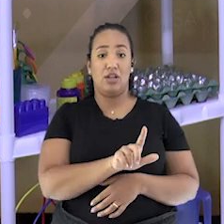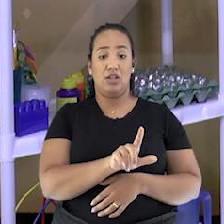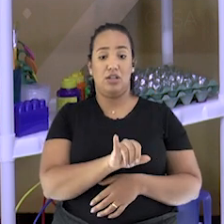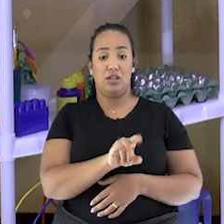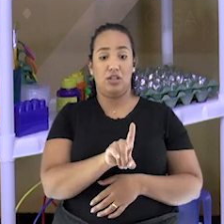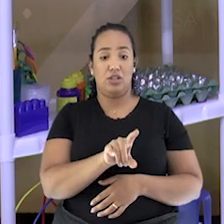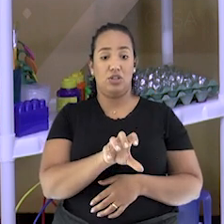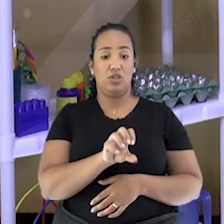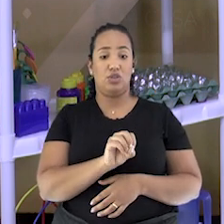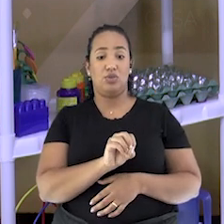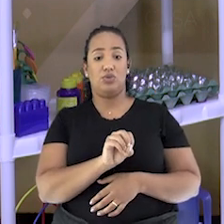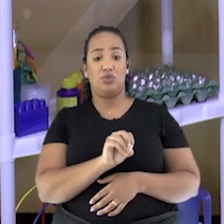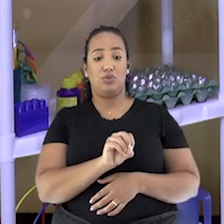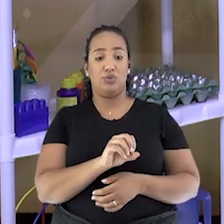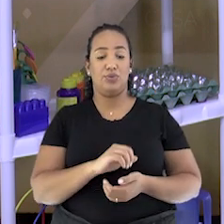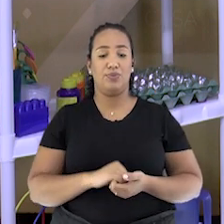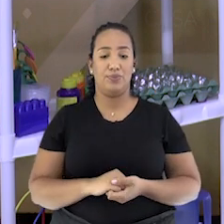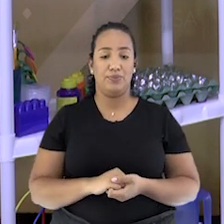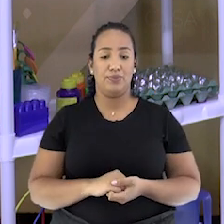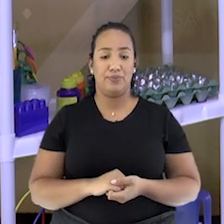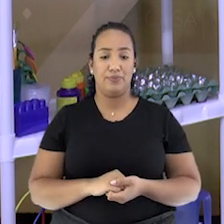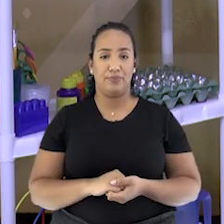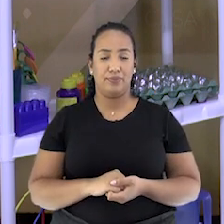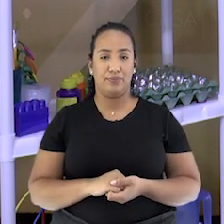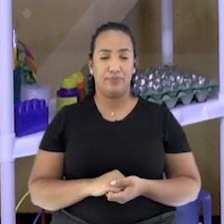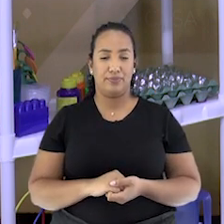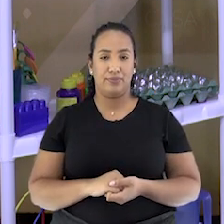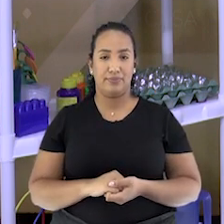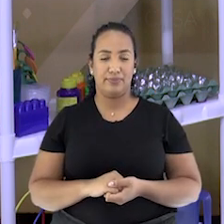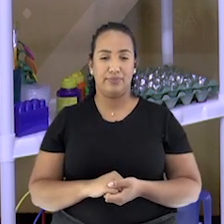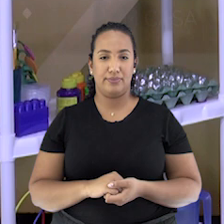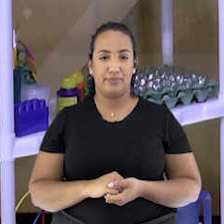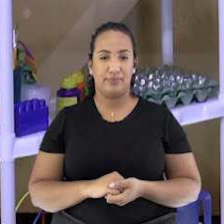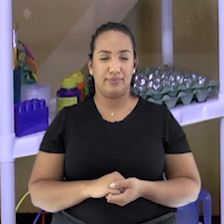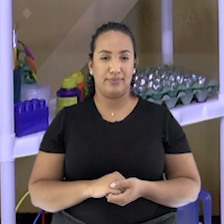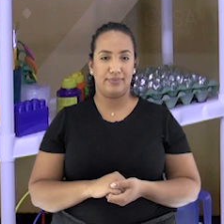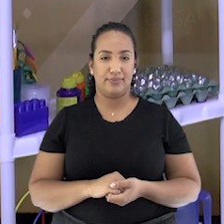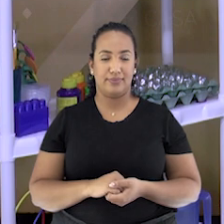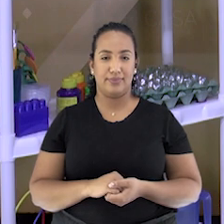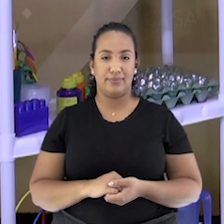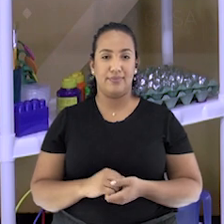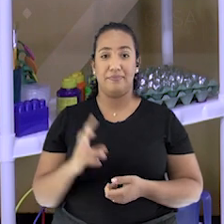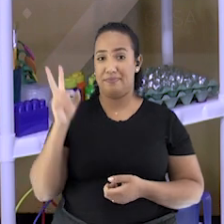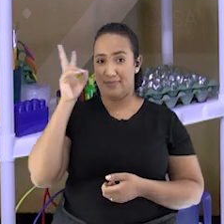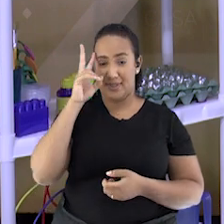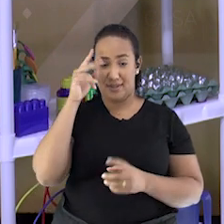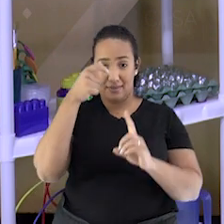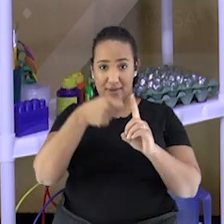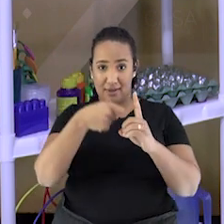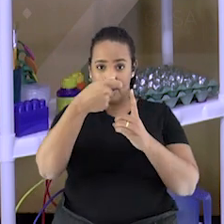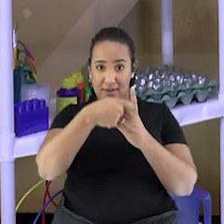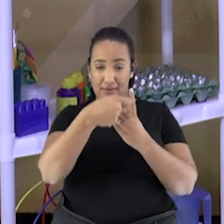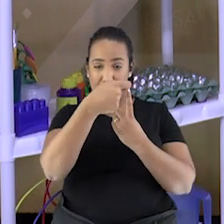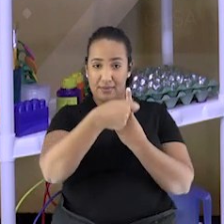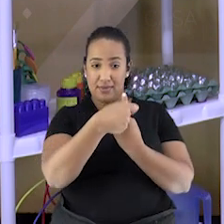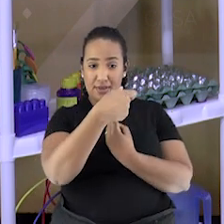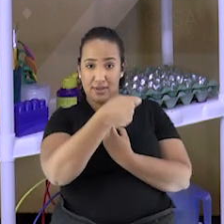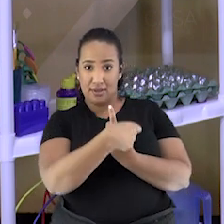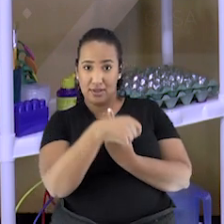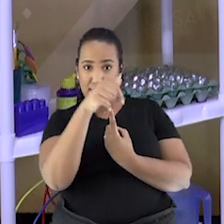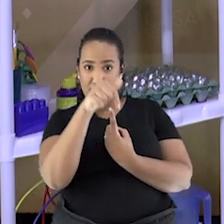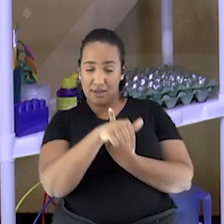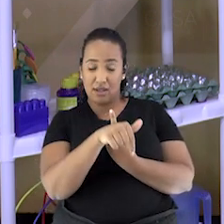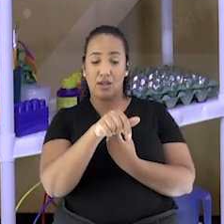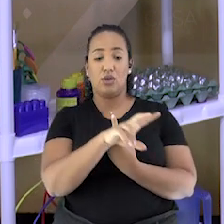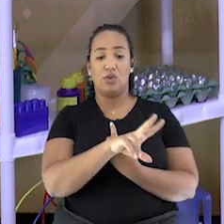aqui é o que chamamos de lixo orgânico. Lixo orgânico são restos de alimentos. Se colocarmos ele debaixo da